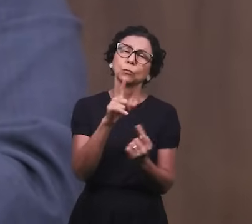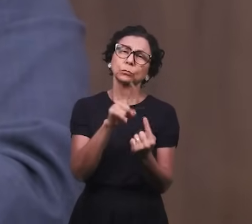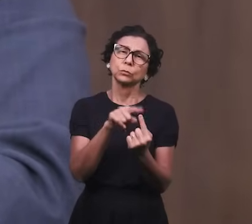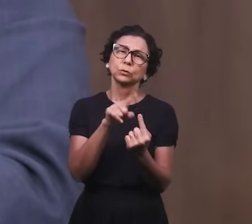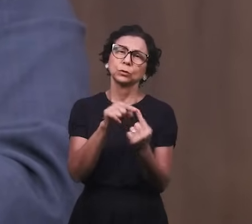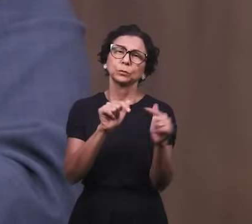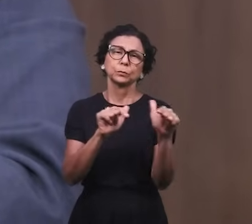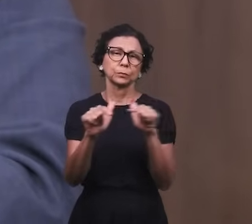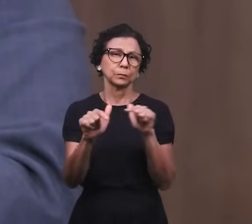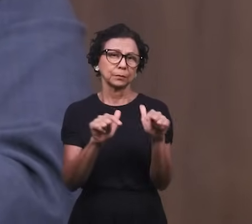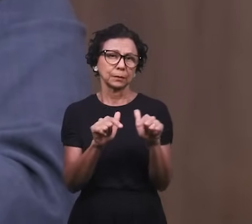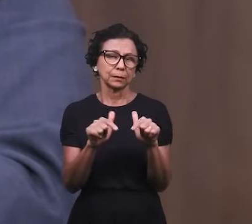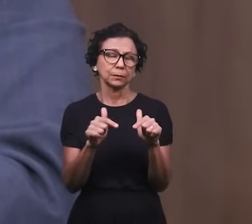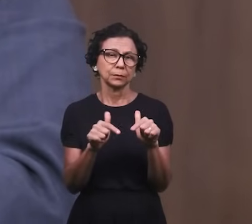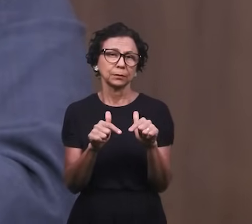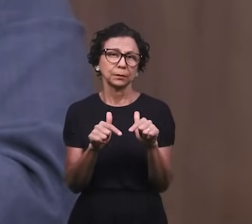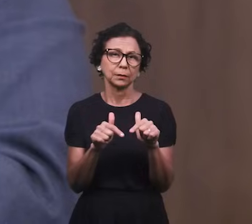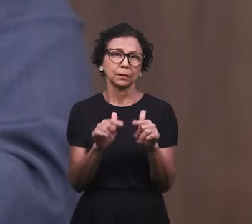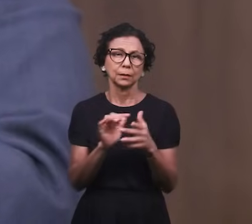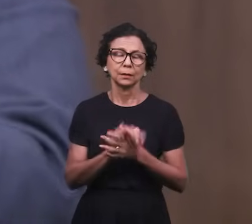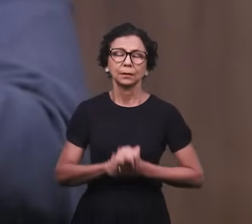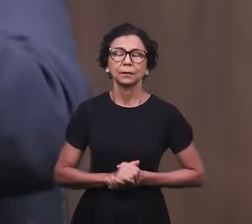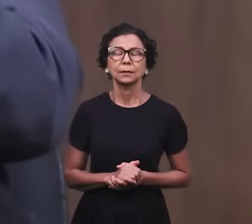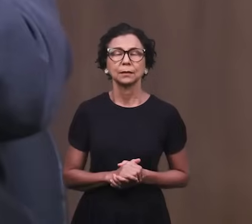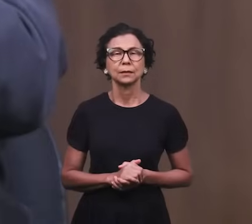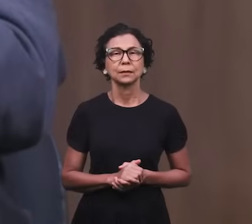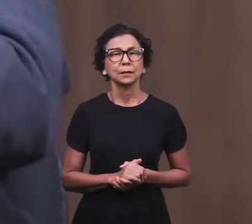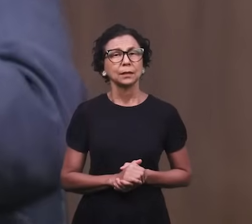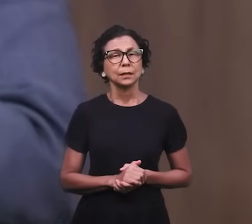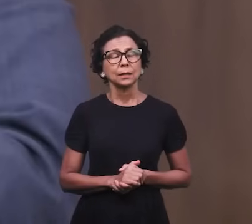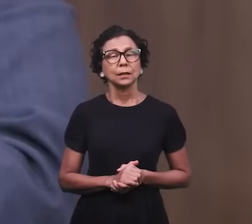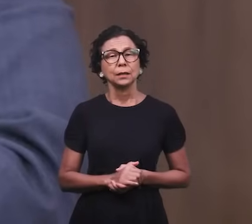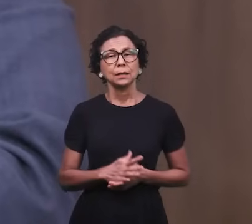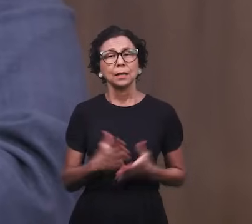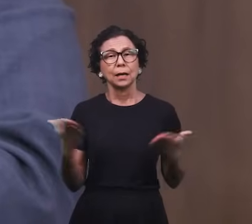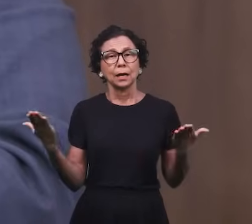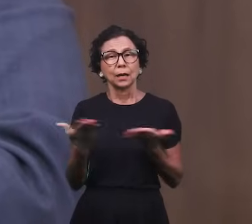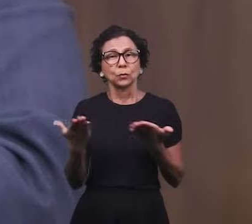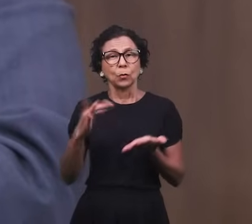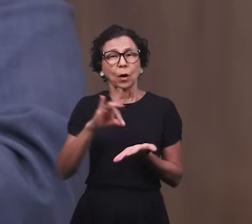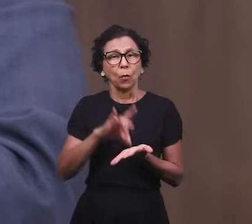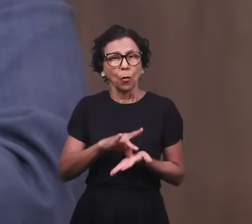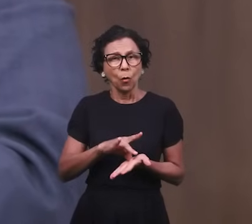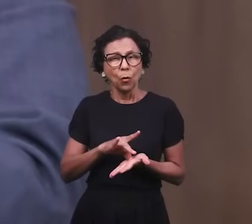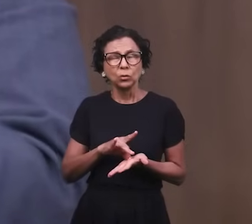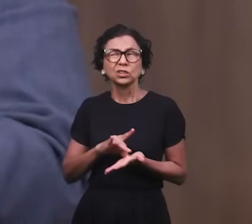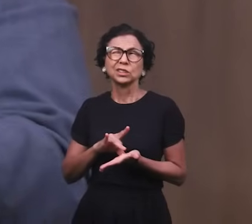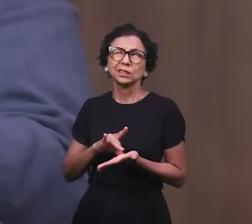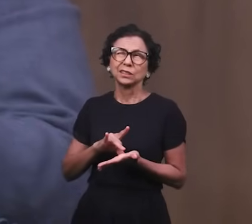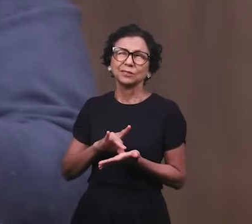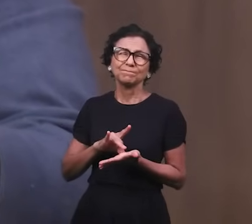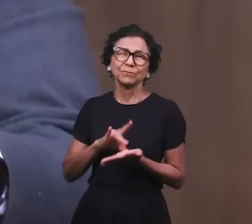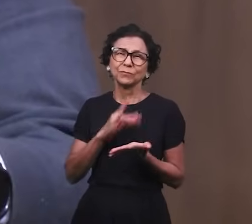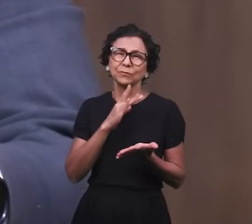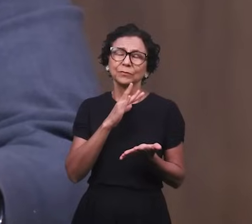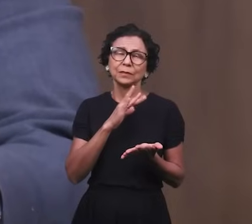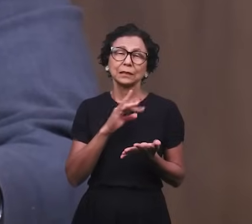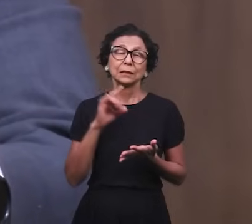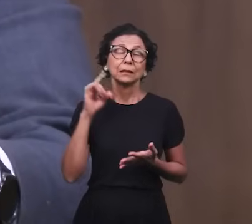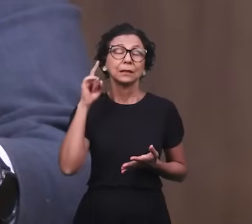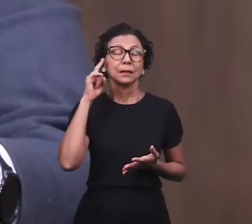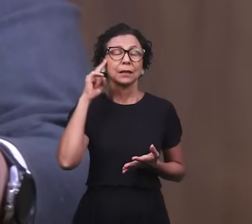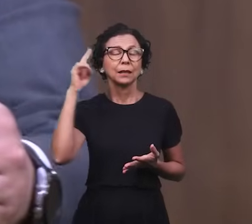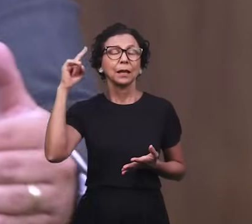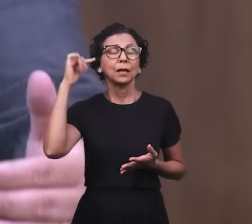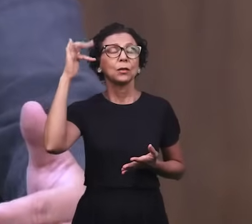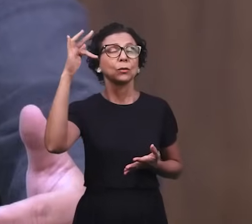possivelmente profissões que existem hoje, na época que eles estiverem adultos, não vai existir mais. Então, vamos ver isso, por exemplo, repare os